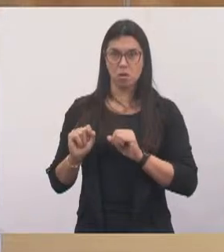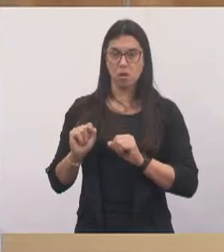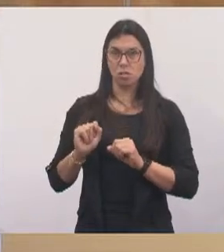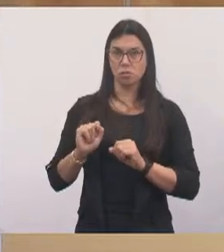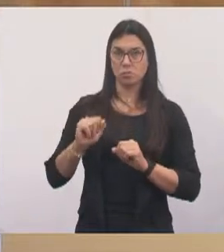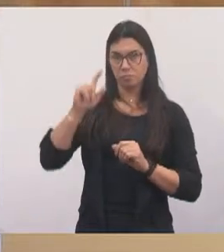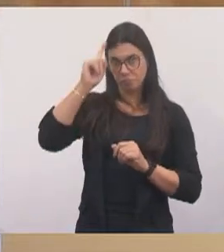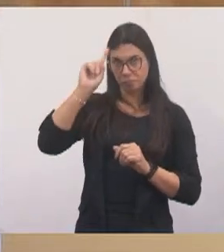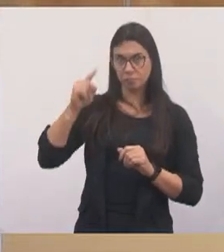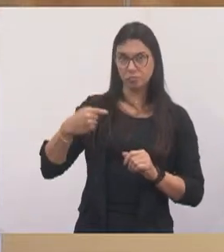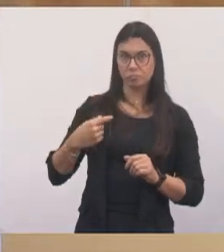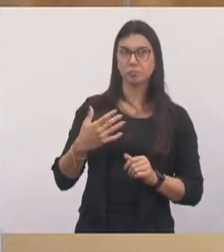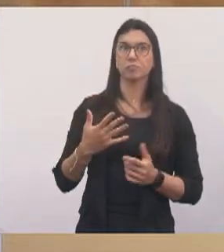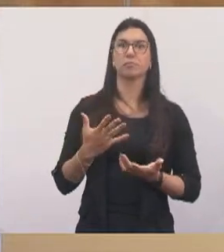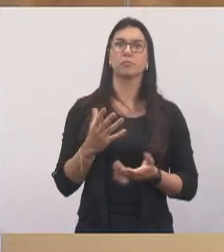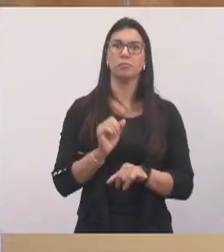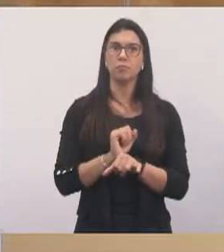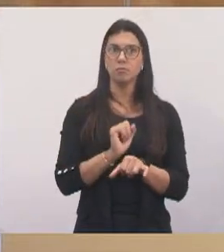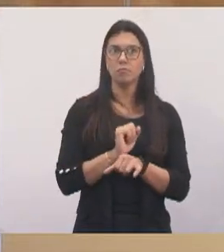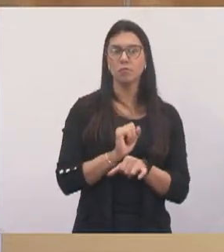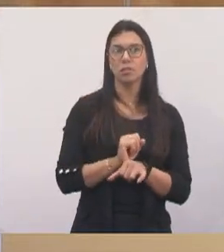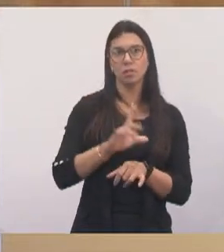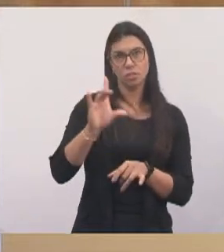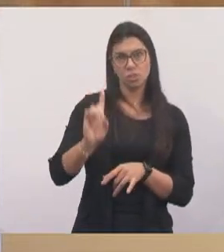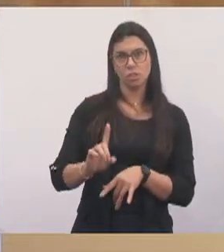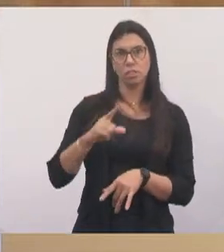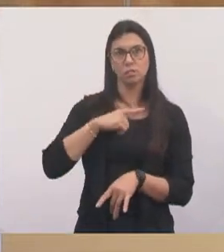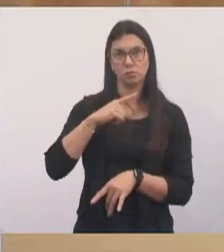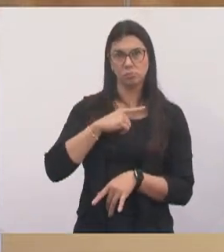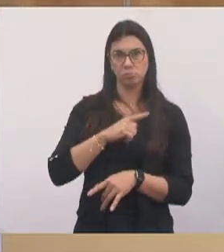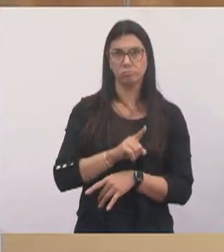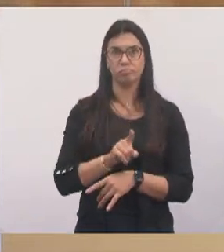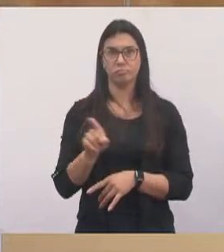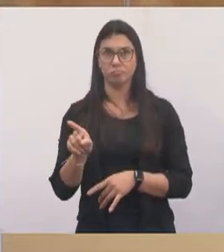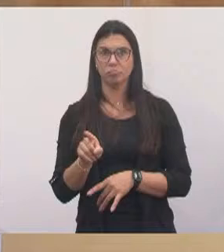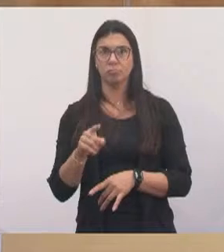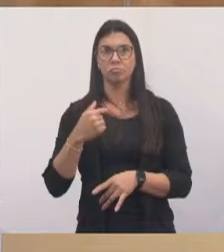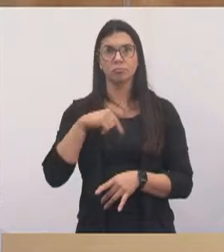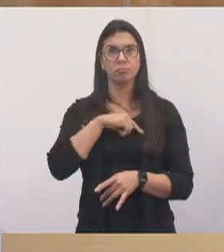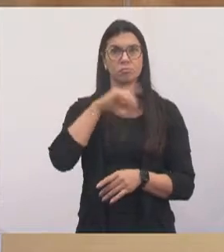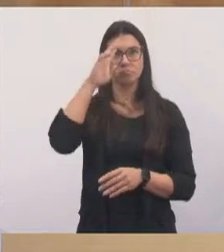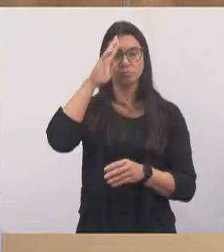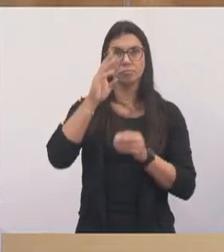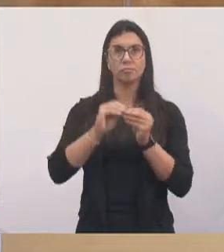também para me ajudar, pode, que tem todo o direito para a gente tentar entender melhor.